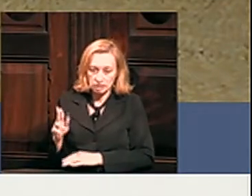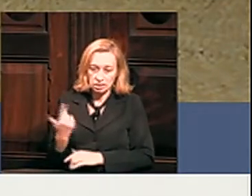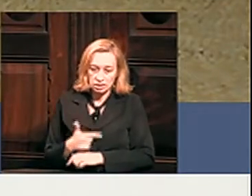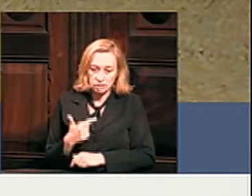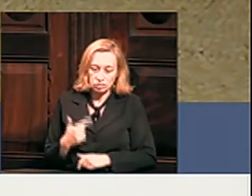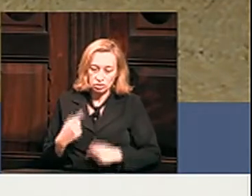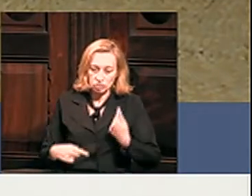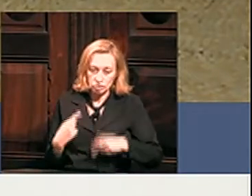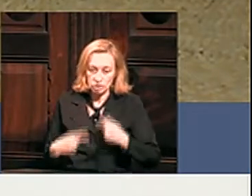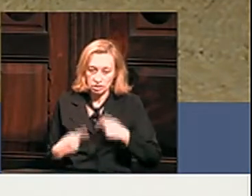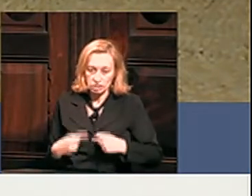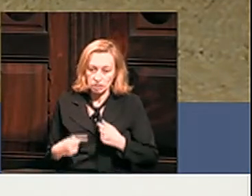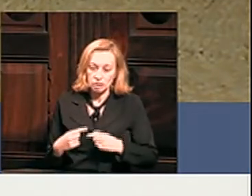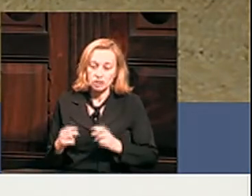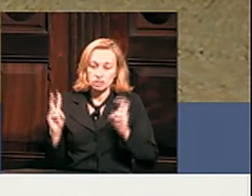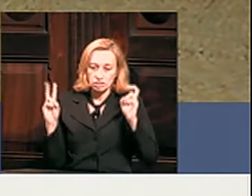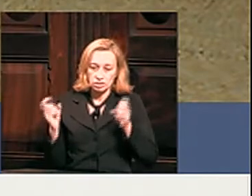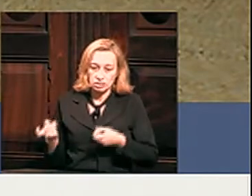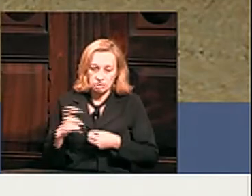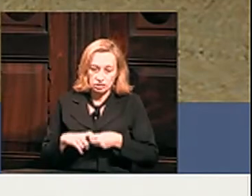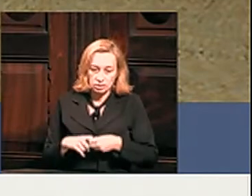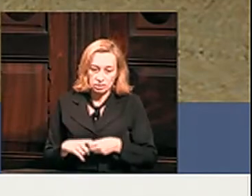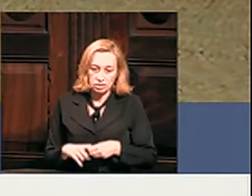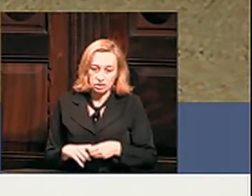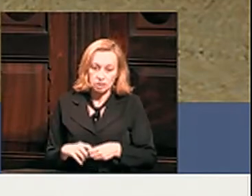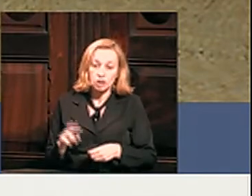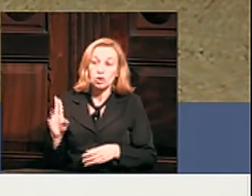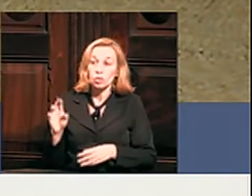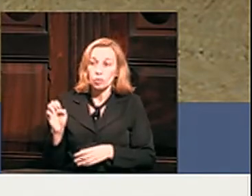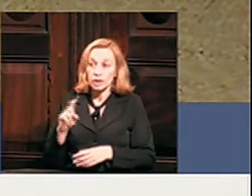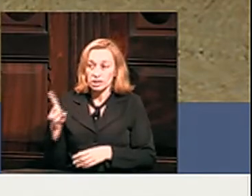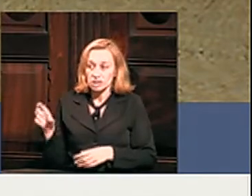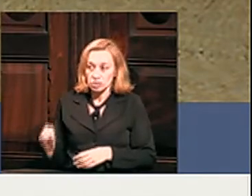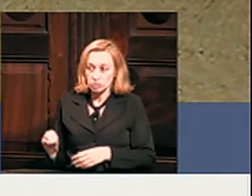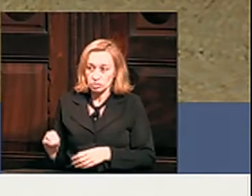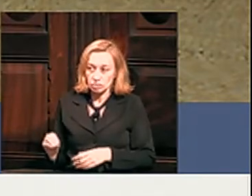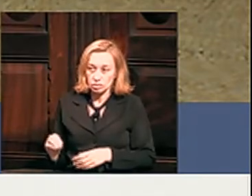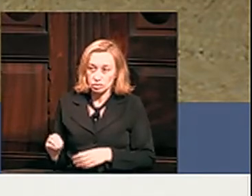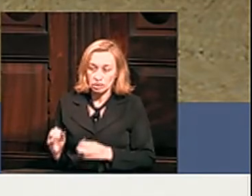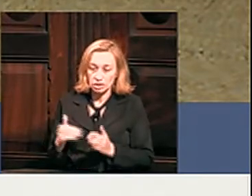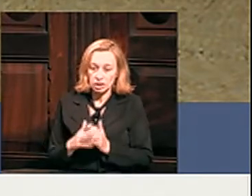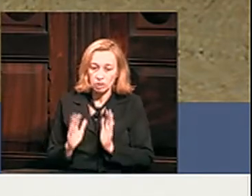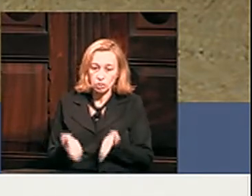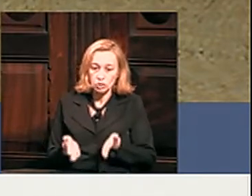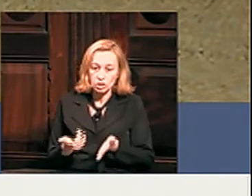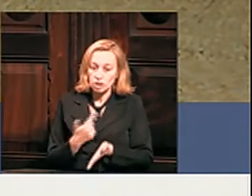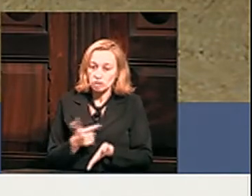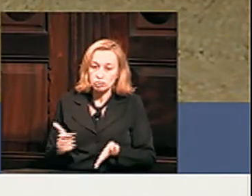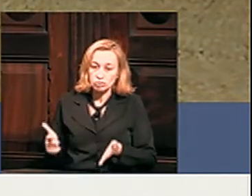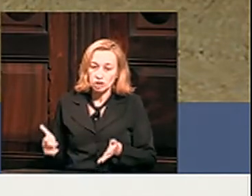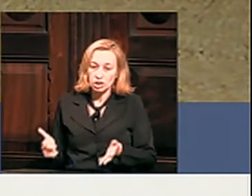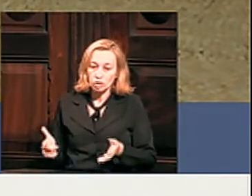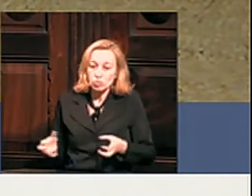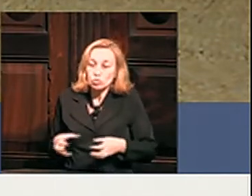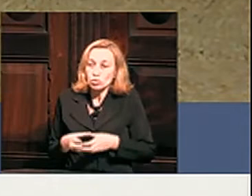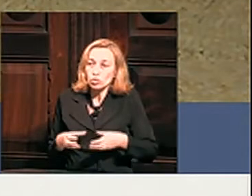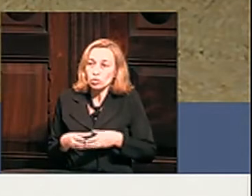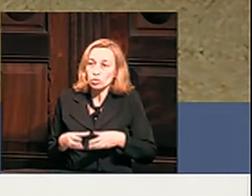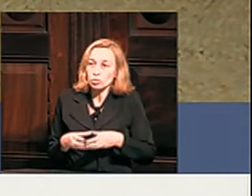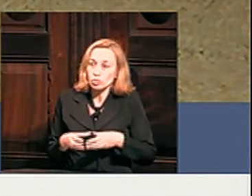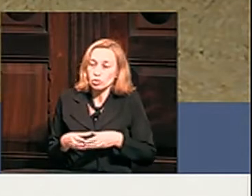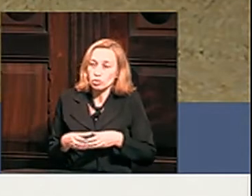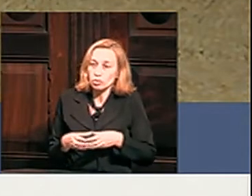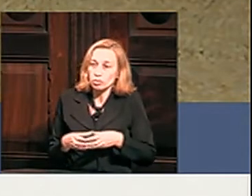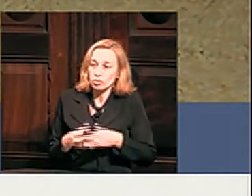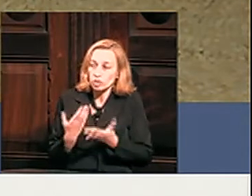a votação dessa matéria. É bom lembrar que a UESO até hoje não tem uma sede, deputado Jânio Mendes. Criada em 2009, aliás,